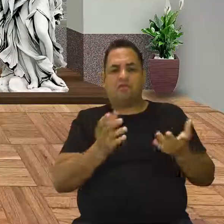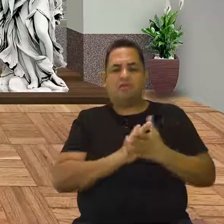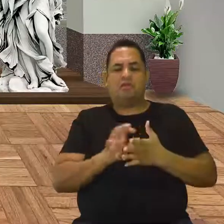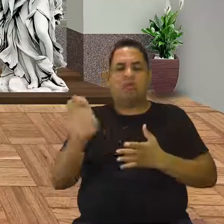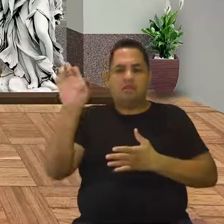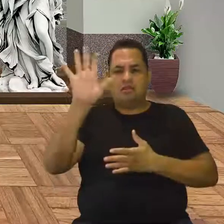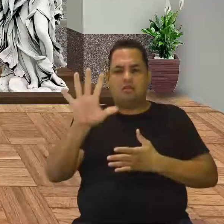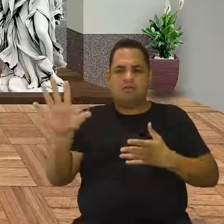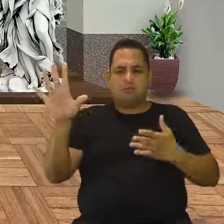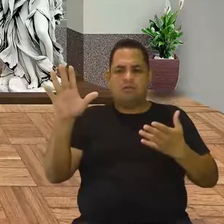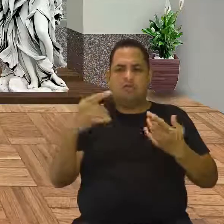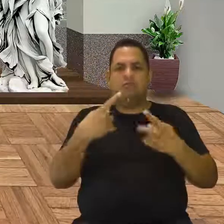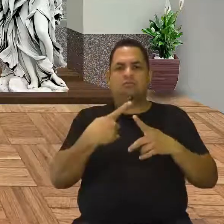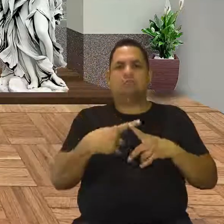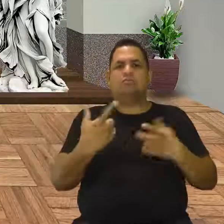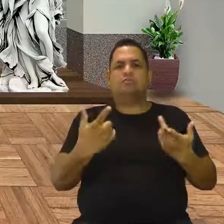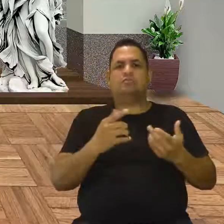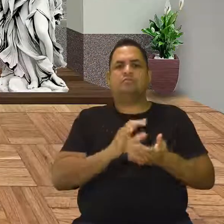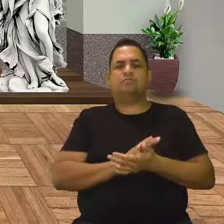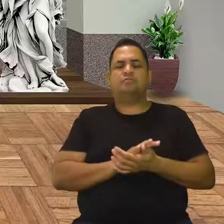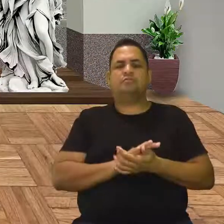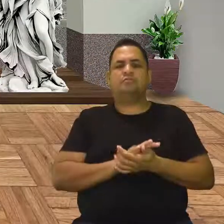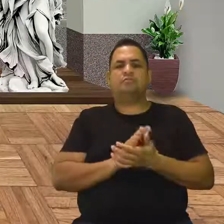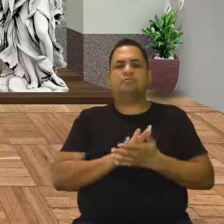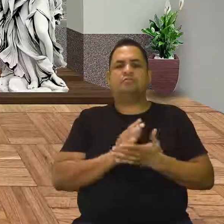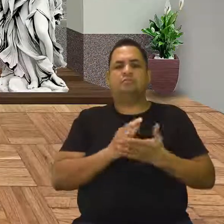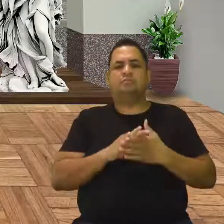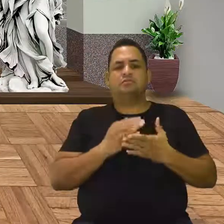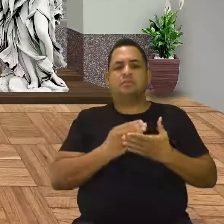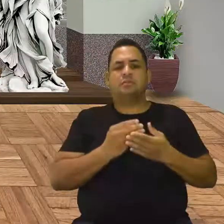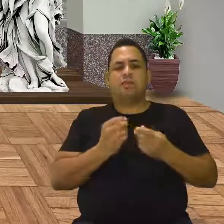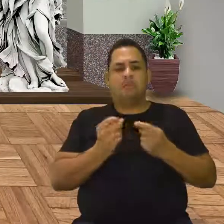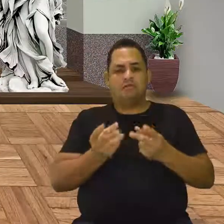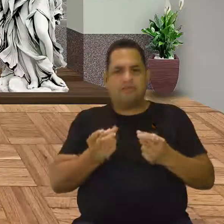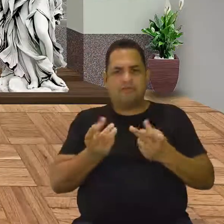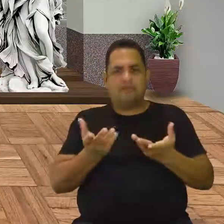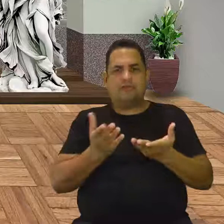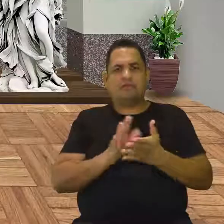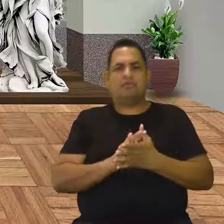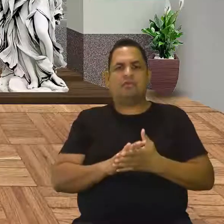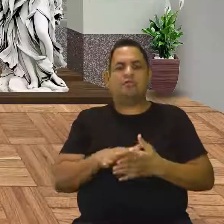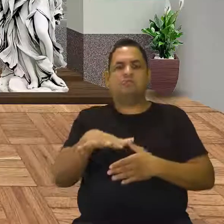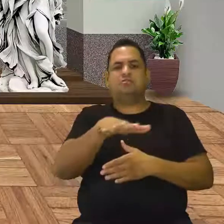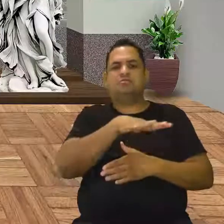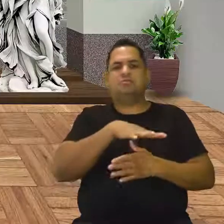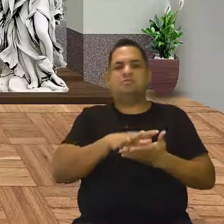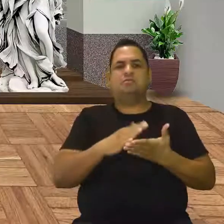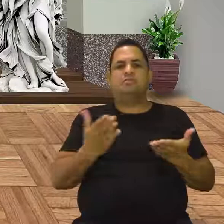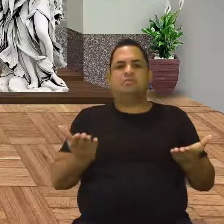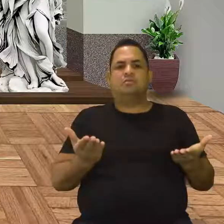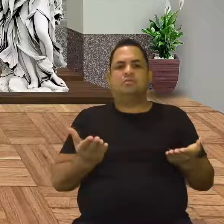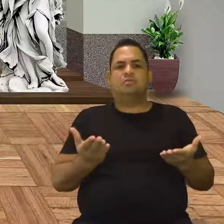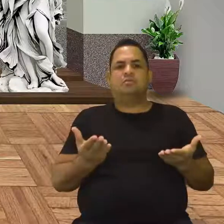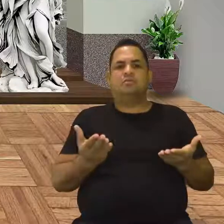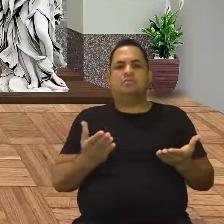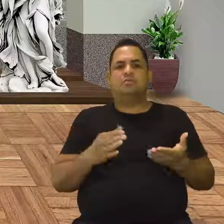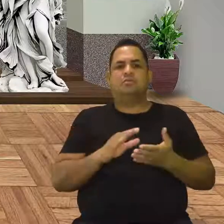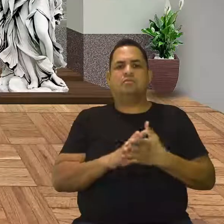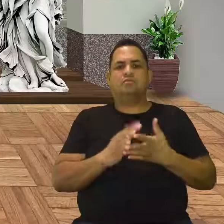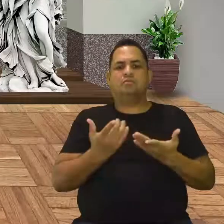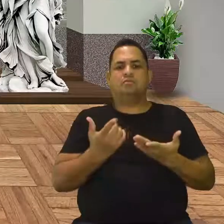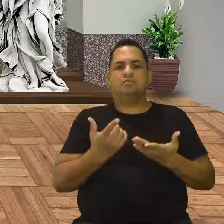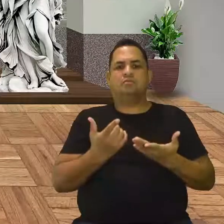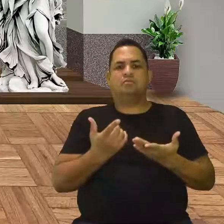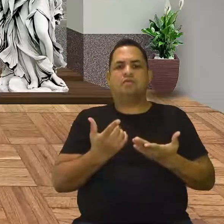europeu. E nisso, eles vão abastecer mais ainda esse mercado. Até que, com a